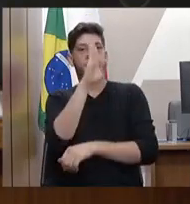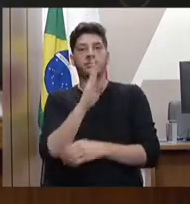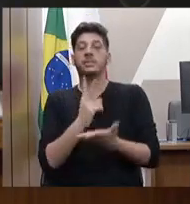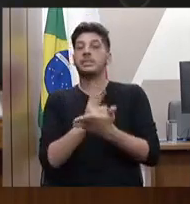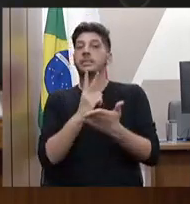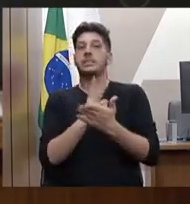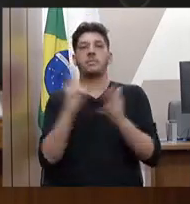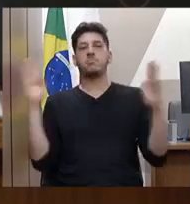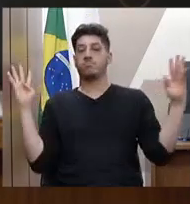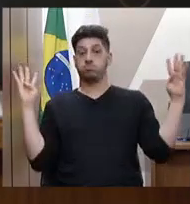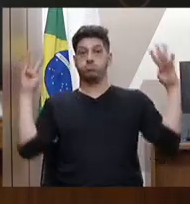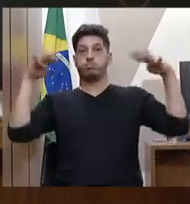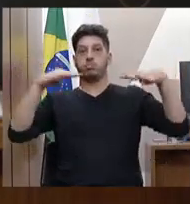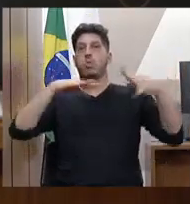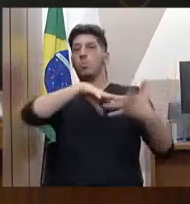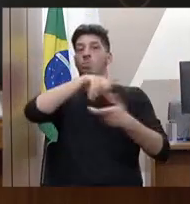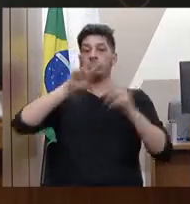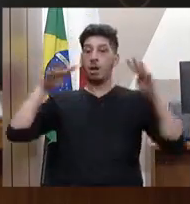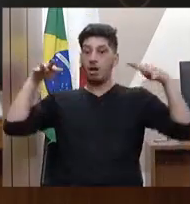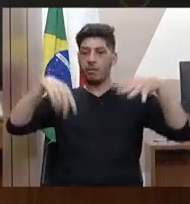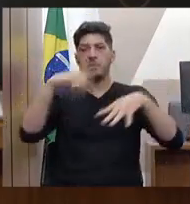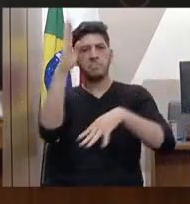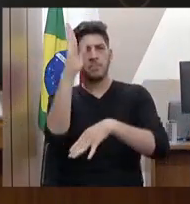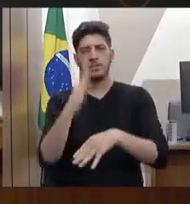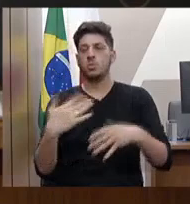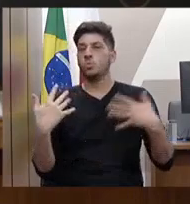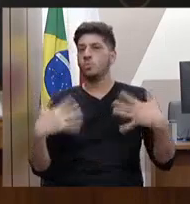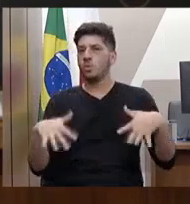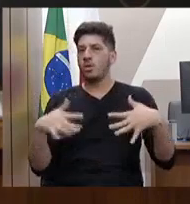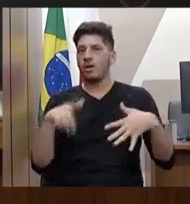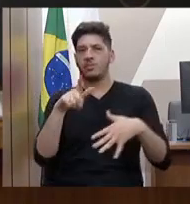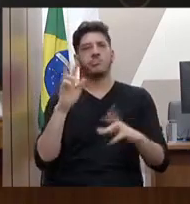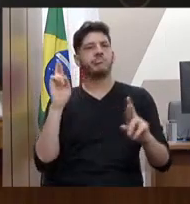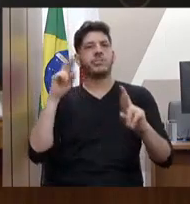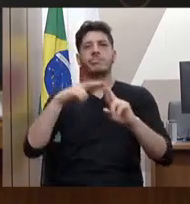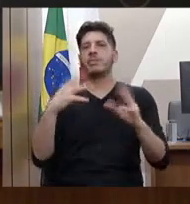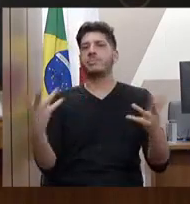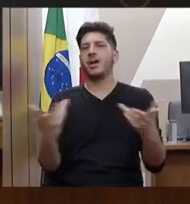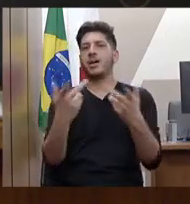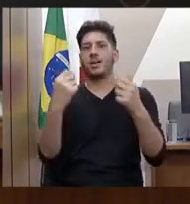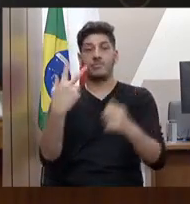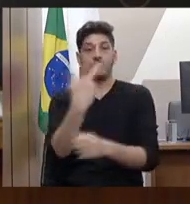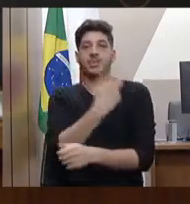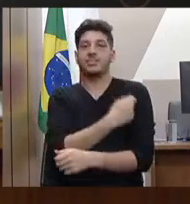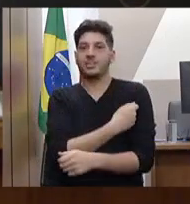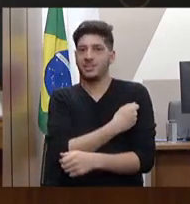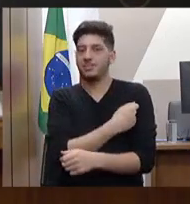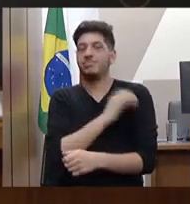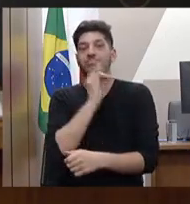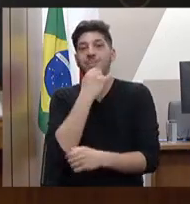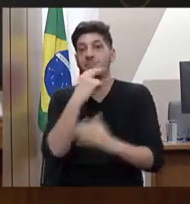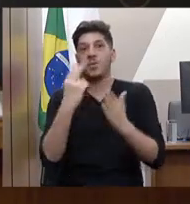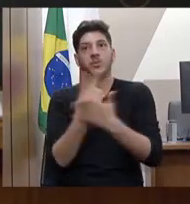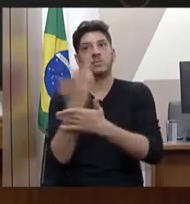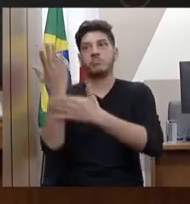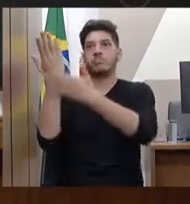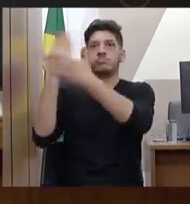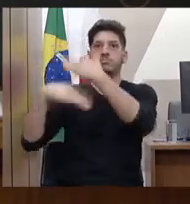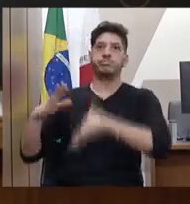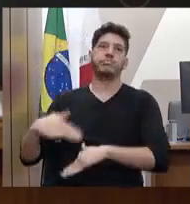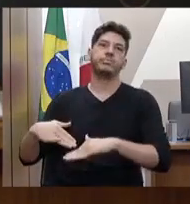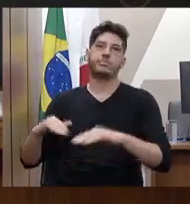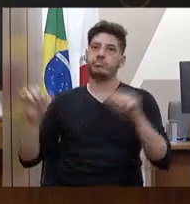em vacina né Nos programas de vacinação teve um retrocesso civilizatório sem tamanho